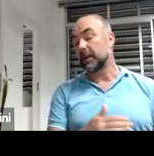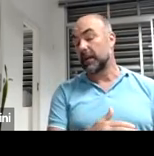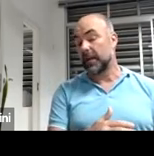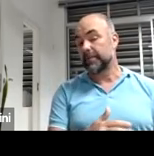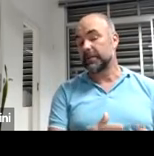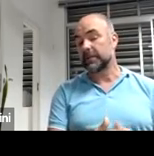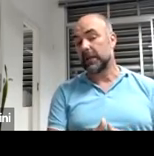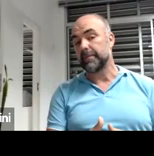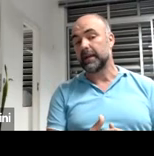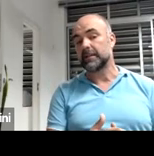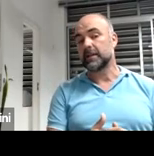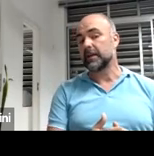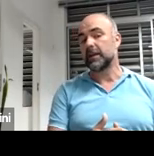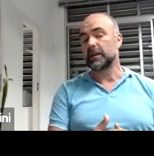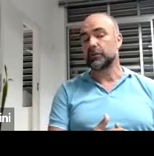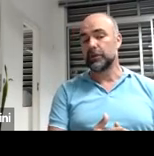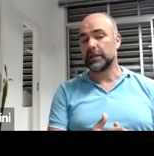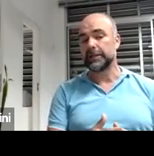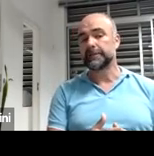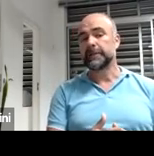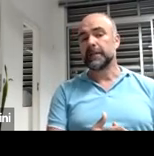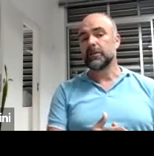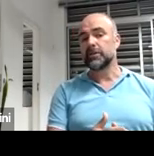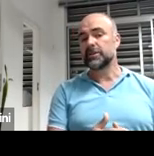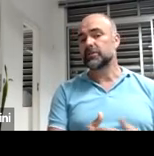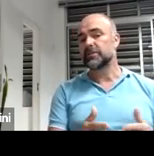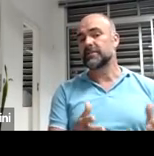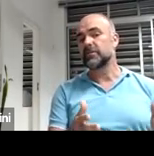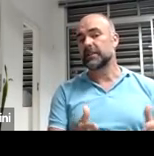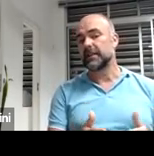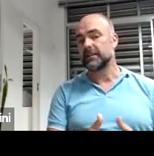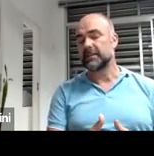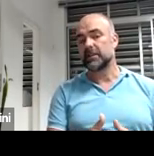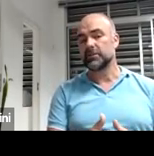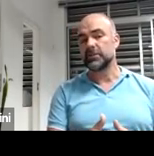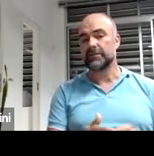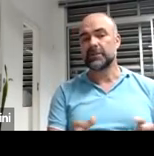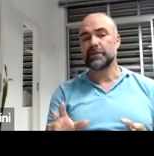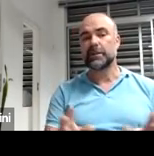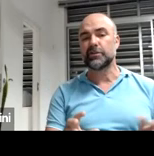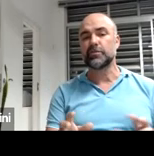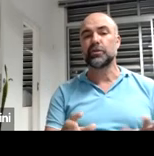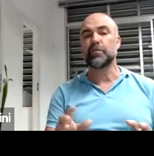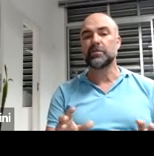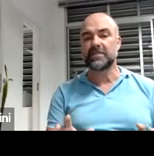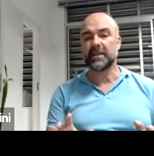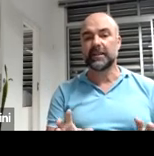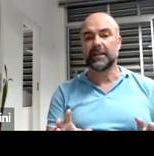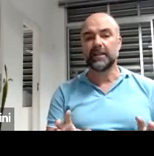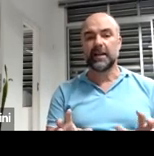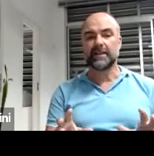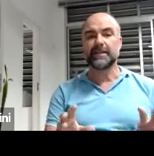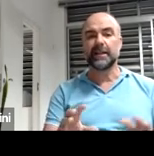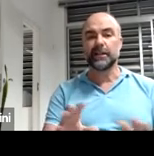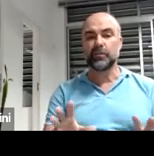Catarinense, naquela época de telemática e eletrônica, e hoje a Associação Catarinense de Tecnologia. Vocês viram que nós somos muito bons de sigla,